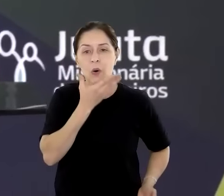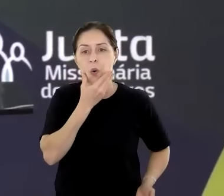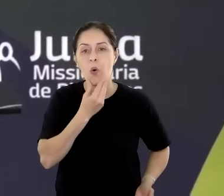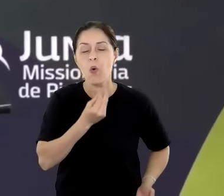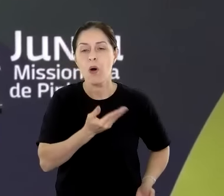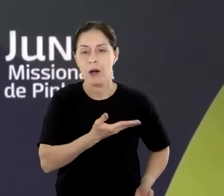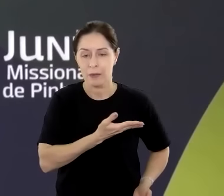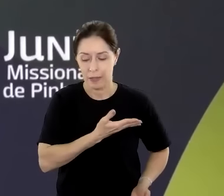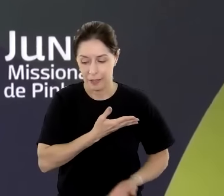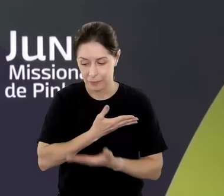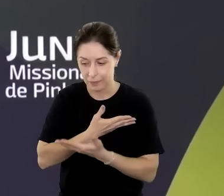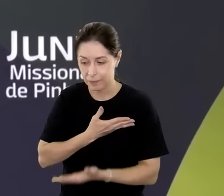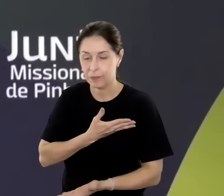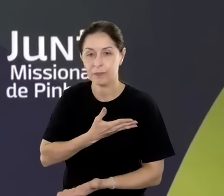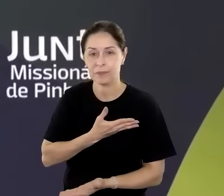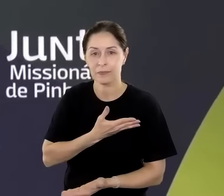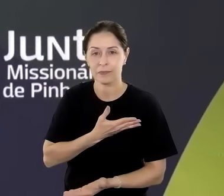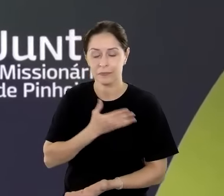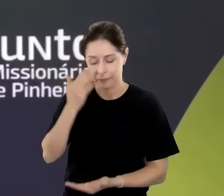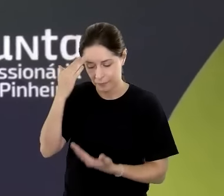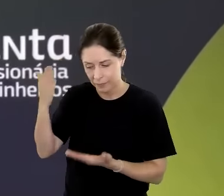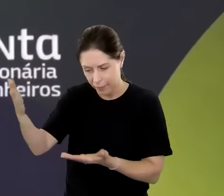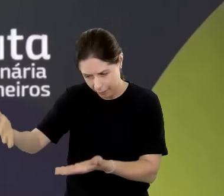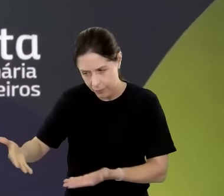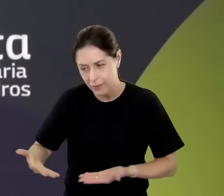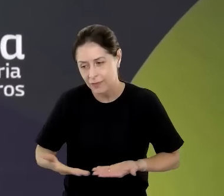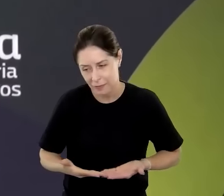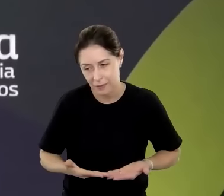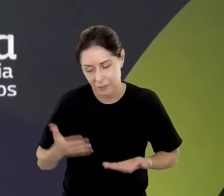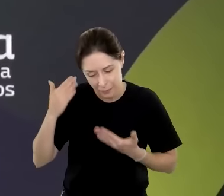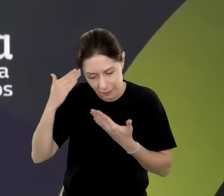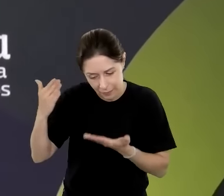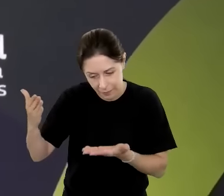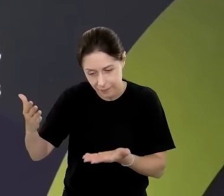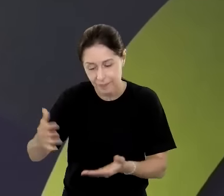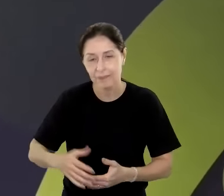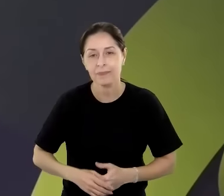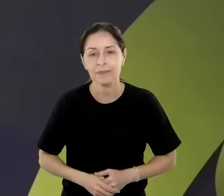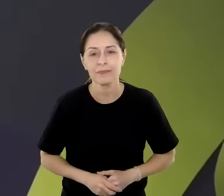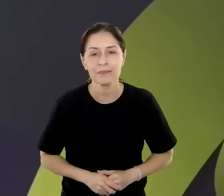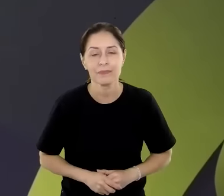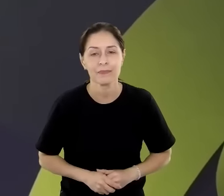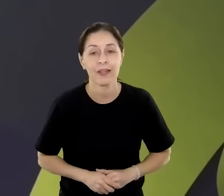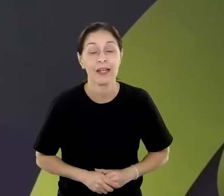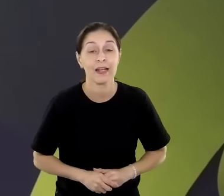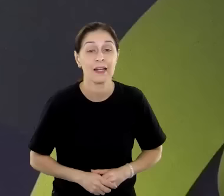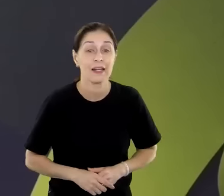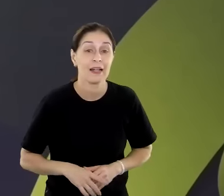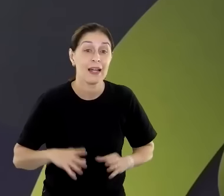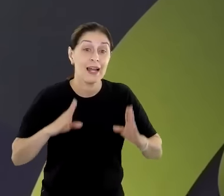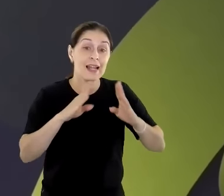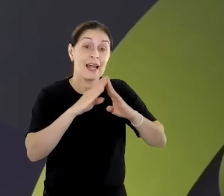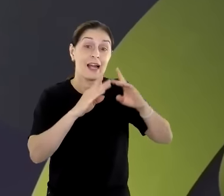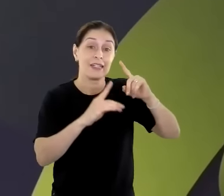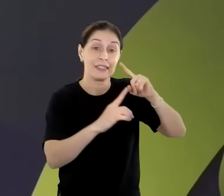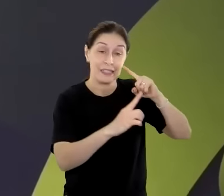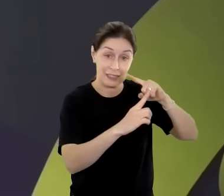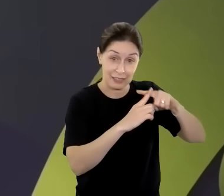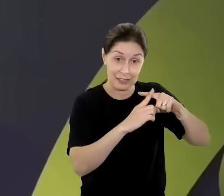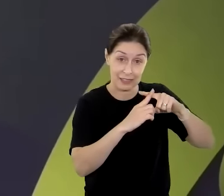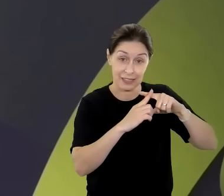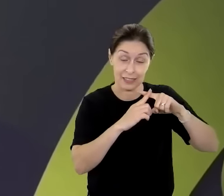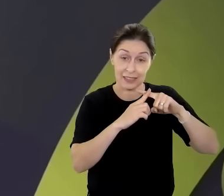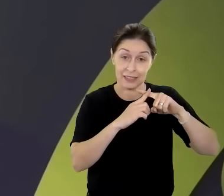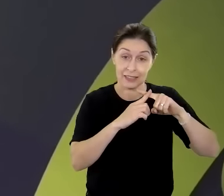primeira de Vitória. Lá no templo da primeira igreja, tem um pé de manga muito bonito na porta da igreja. E um dia eu